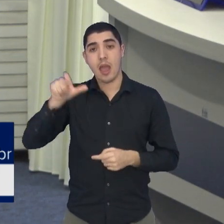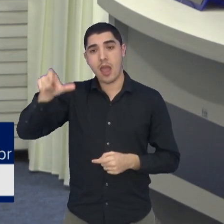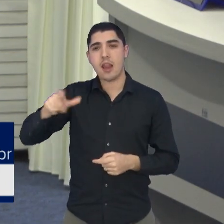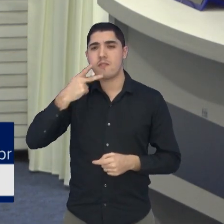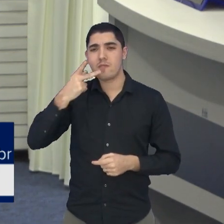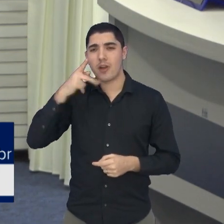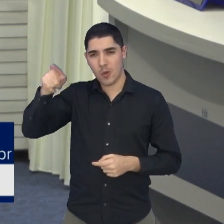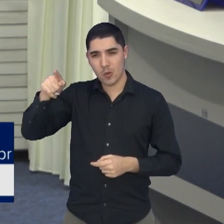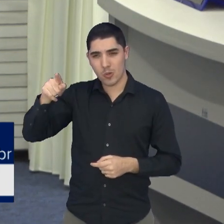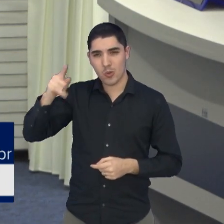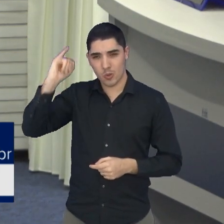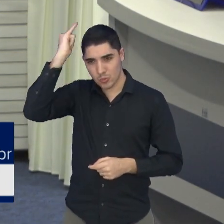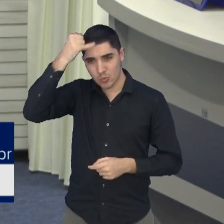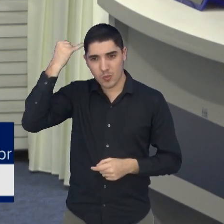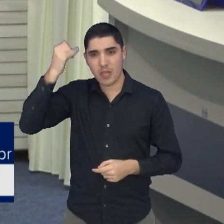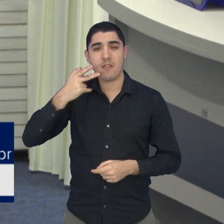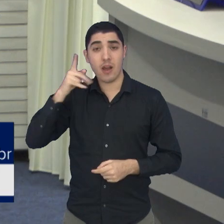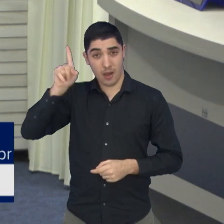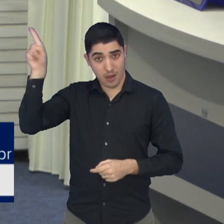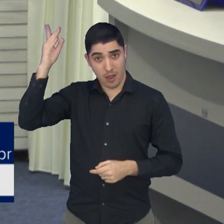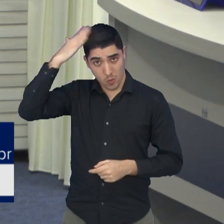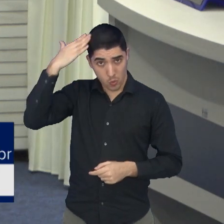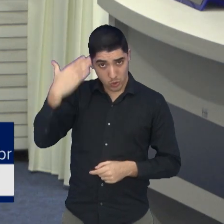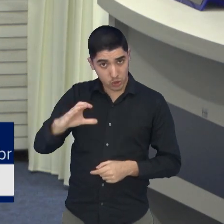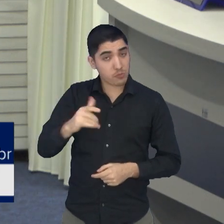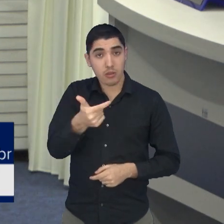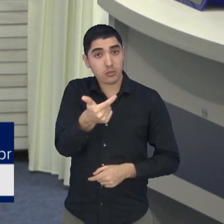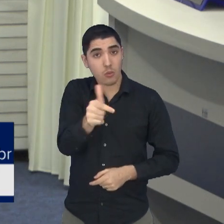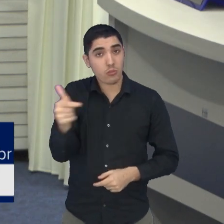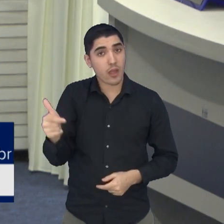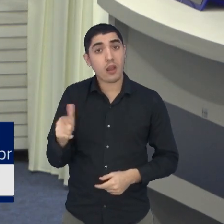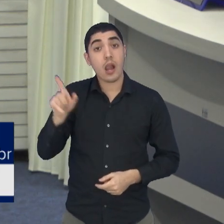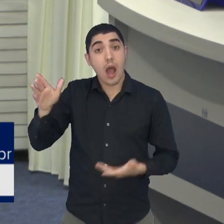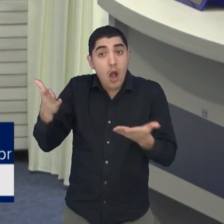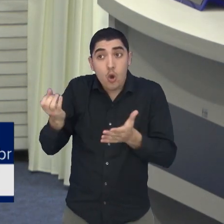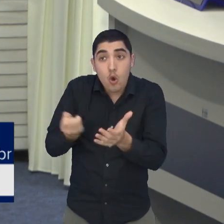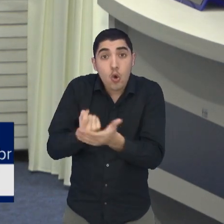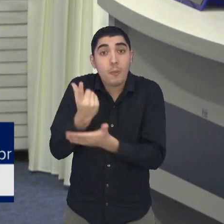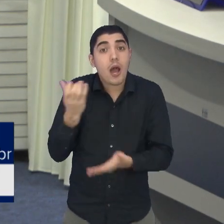Curitiba, ainda não tem, agora acabou de também comprar 2 ônibus elétricos,